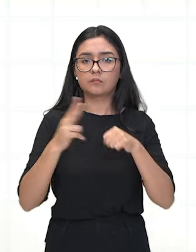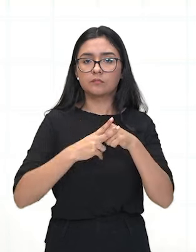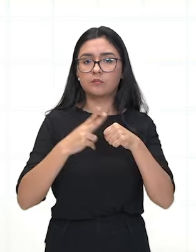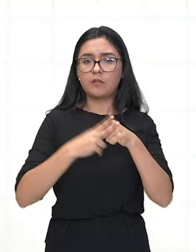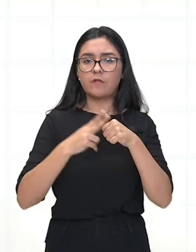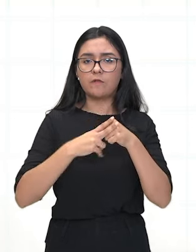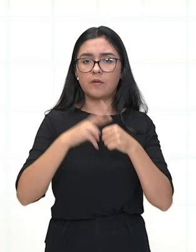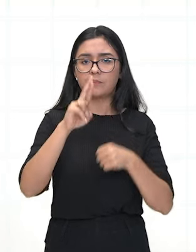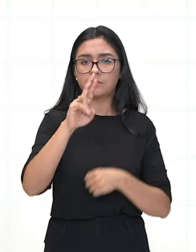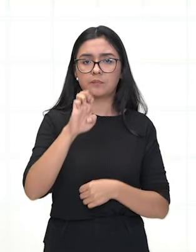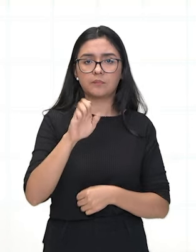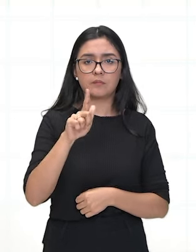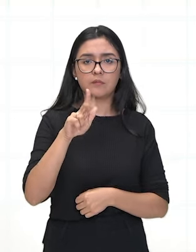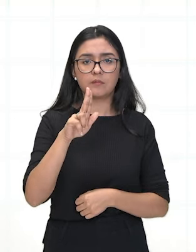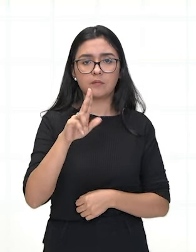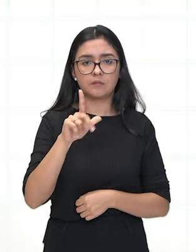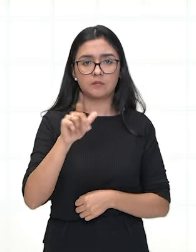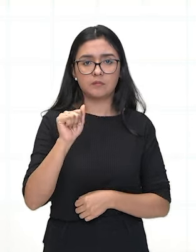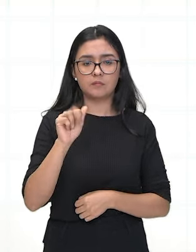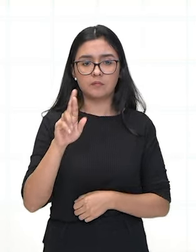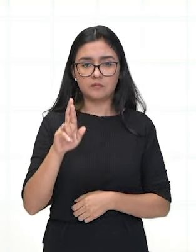tem o ali no